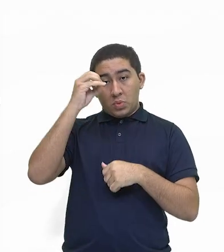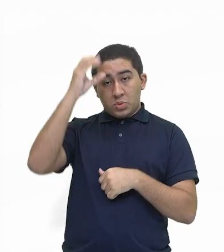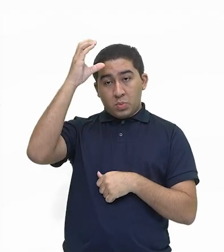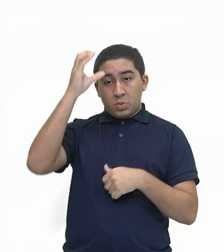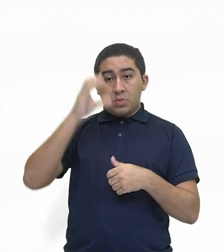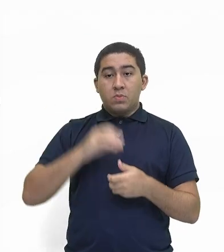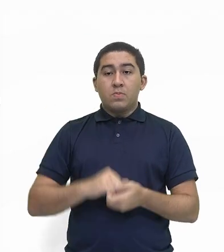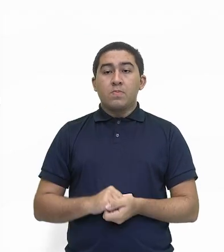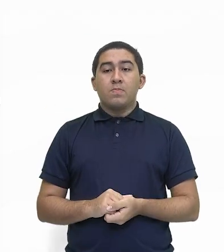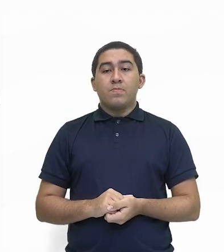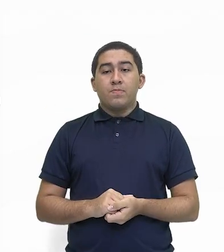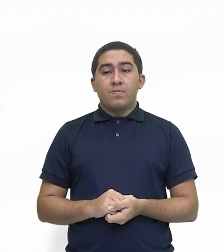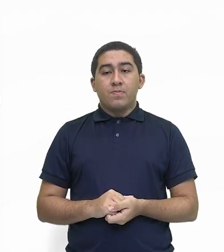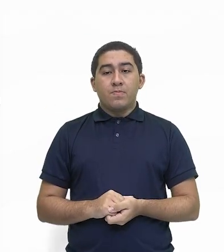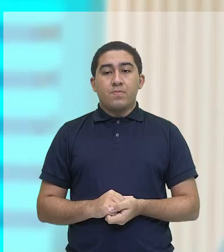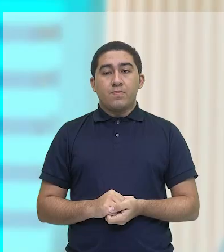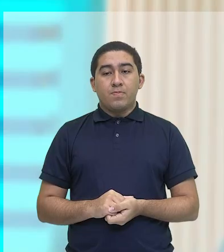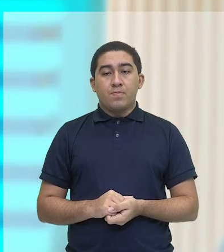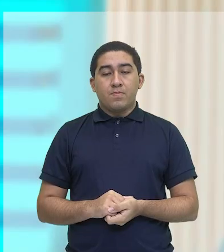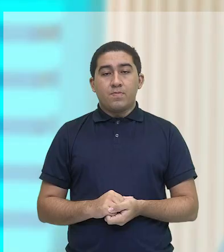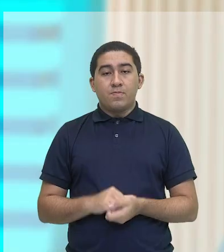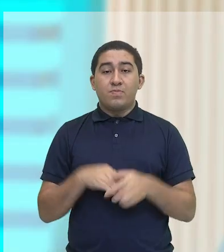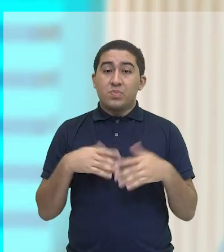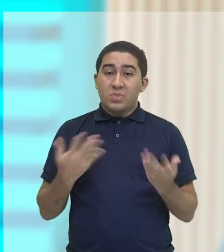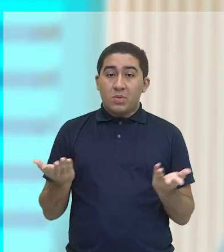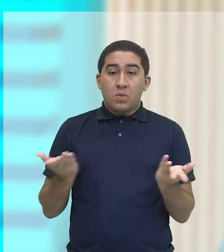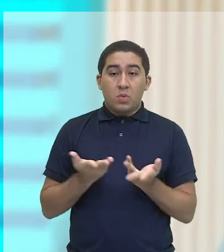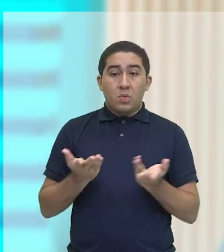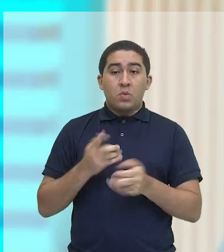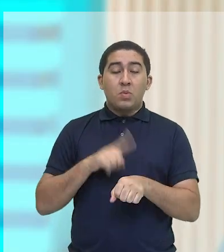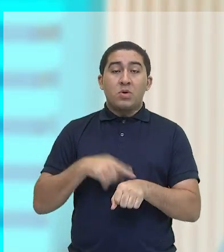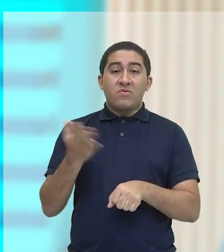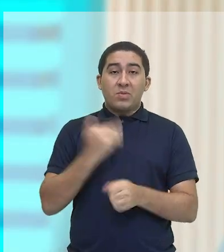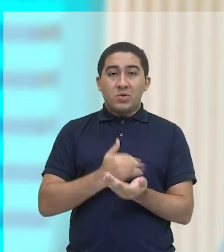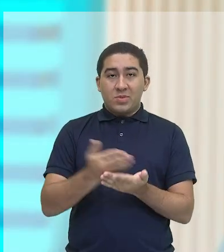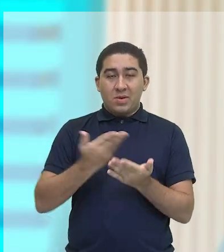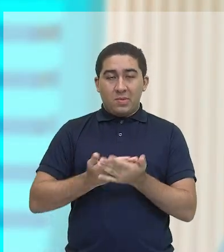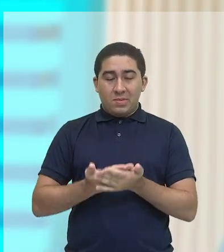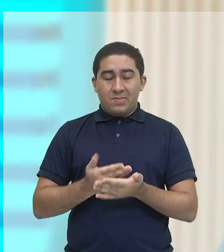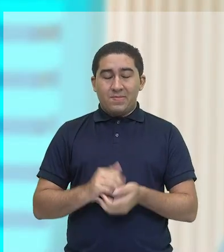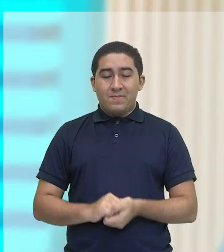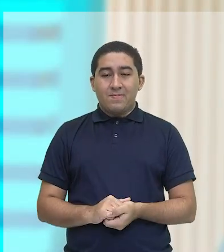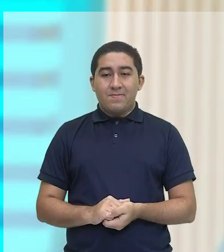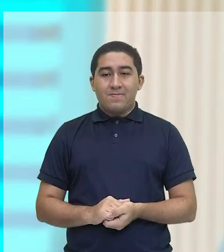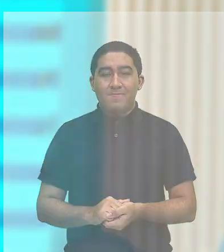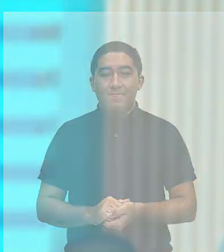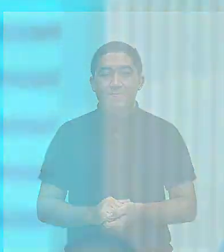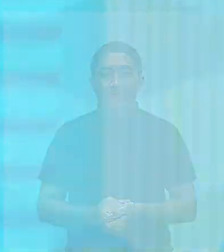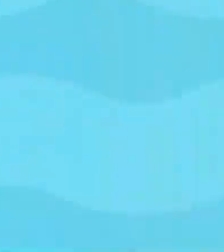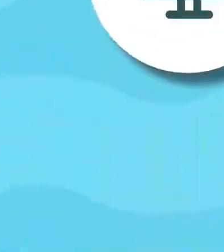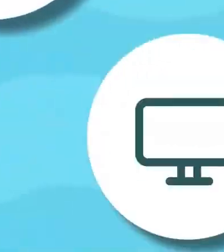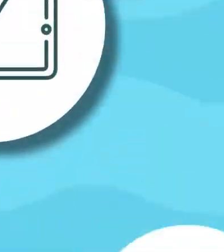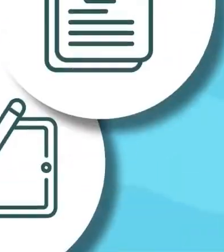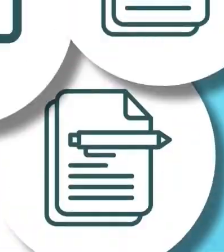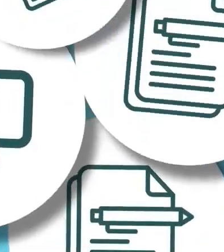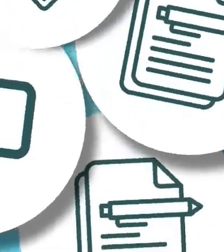do conhecimento. E chegou o momento, vamos lá para a nossa aula de hoje.